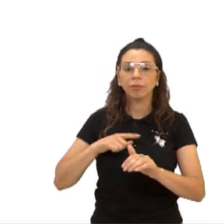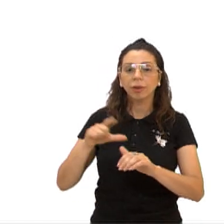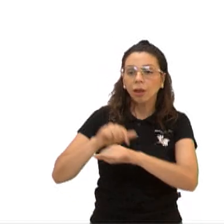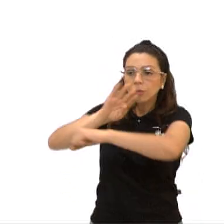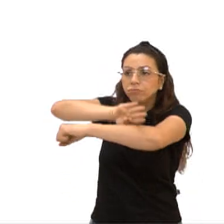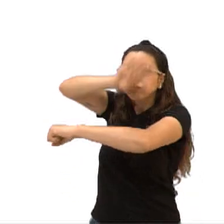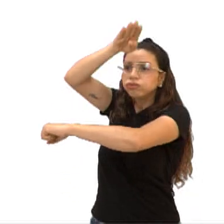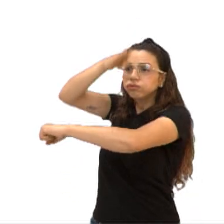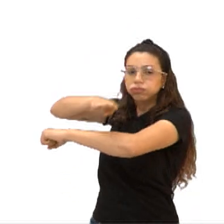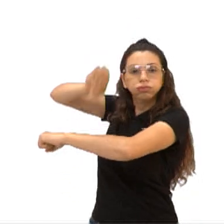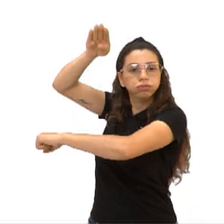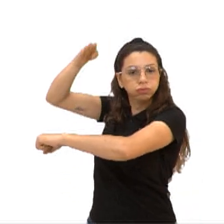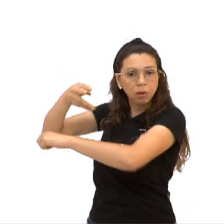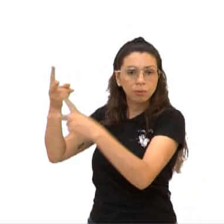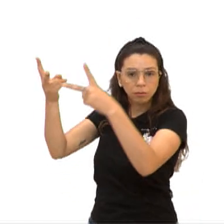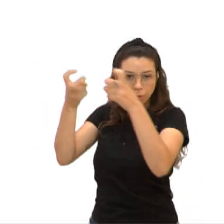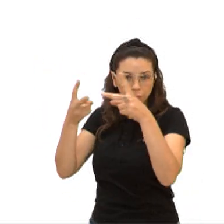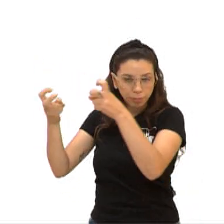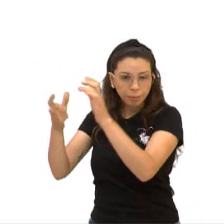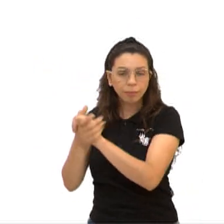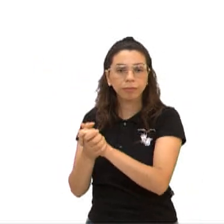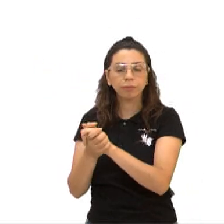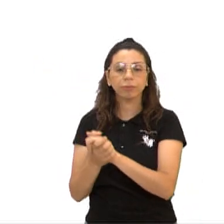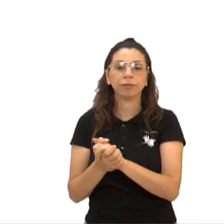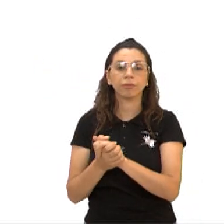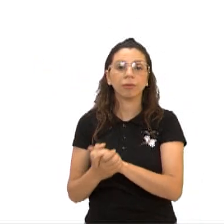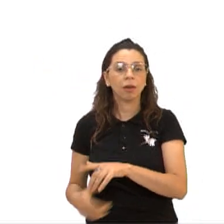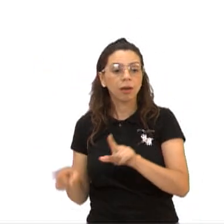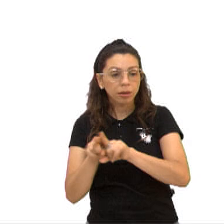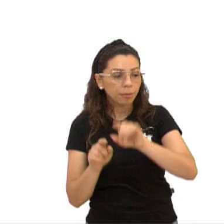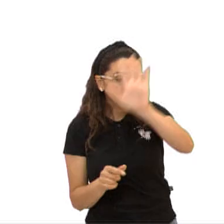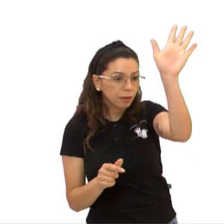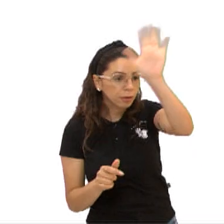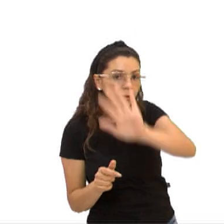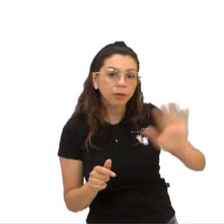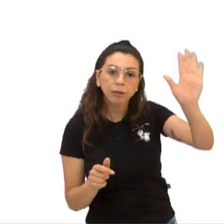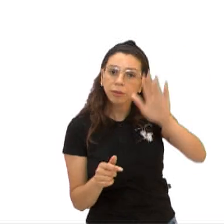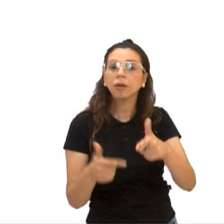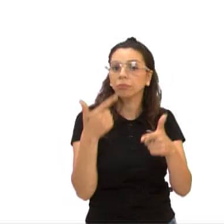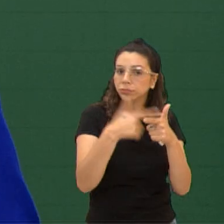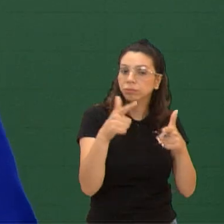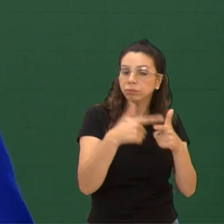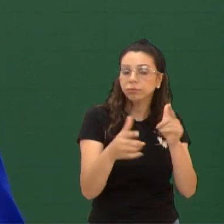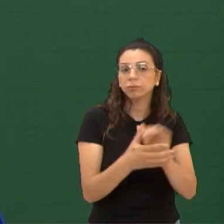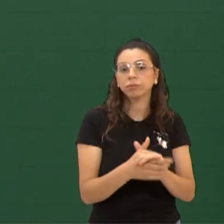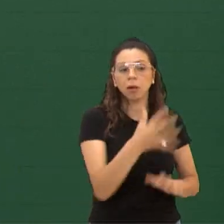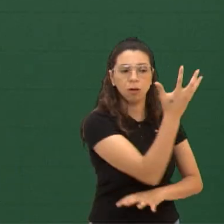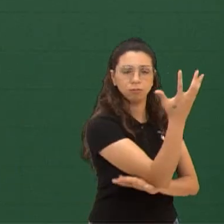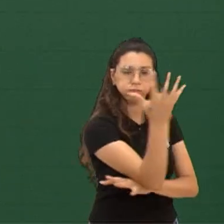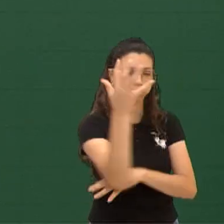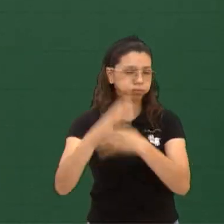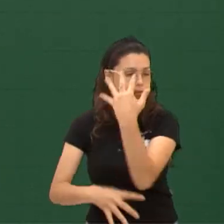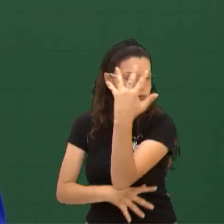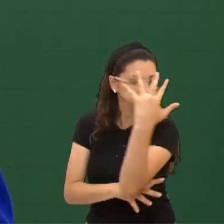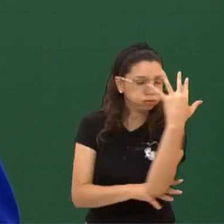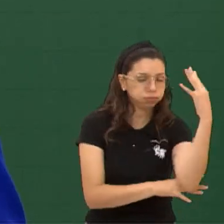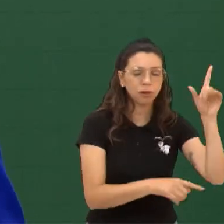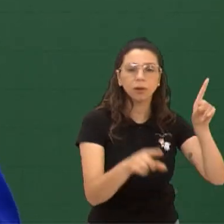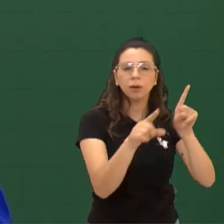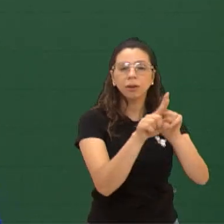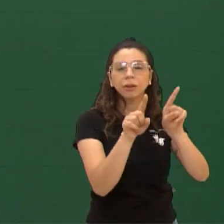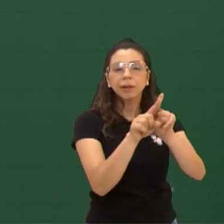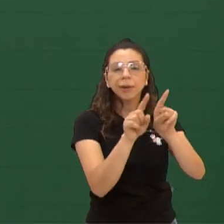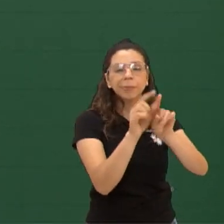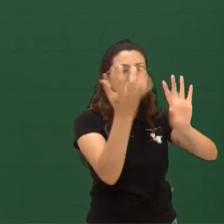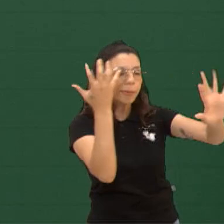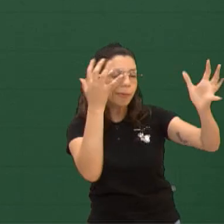esquerda, estas áreas à direita também têm sua problemática. Florestas densas, às vezes o clima